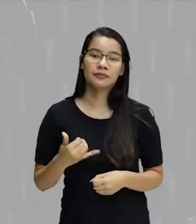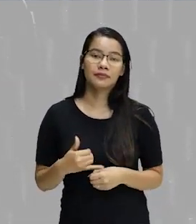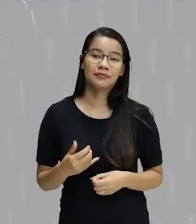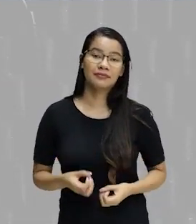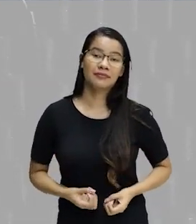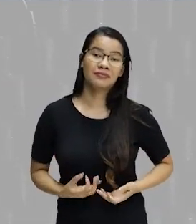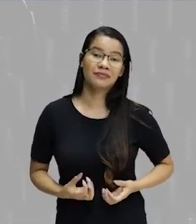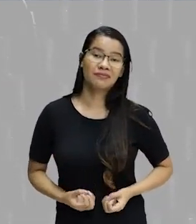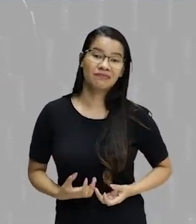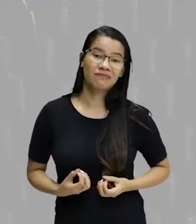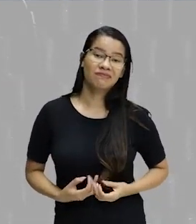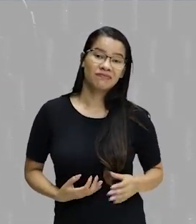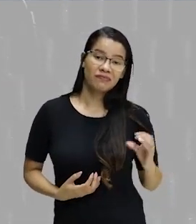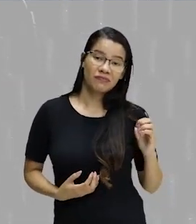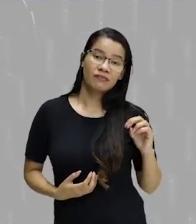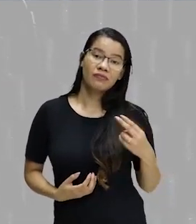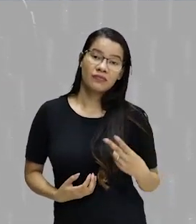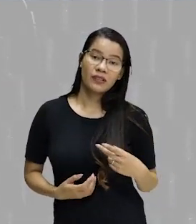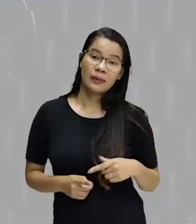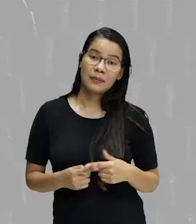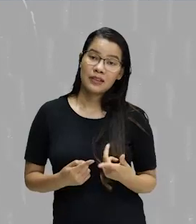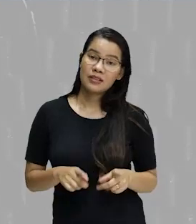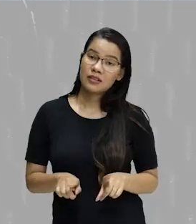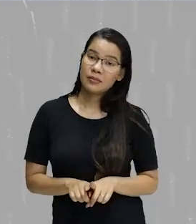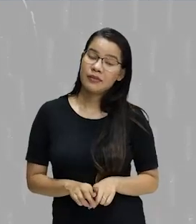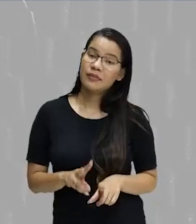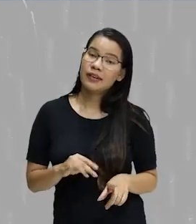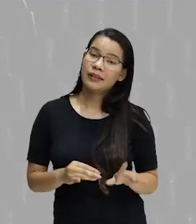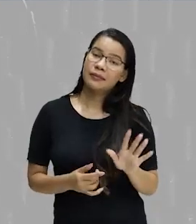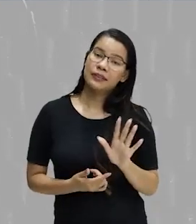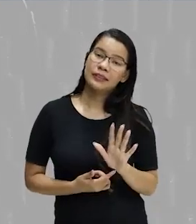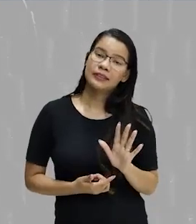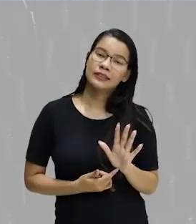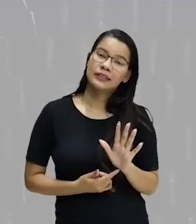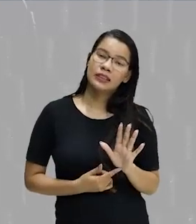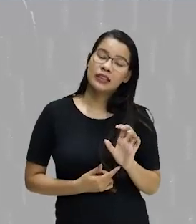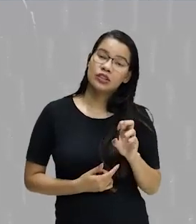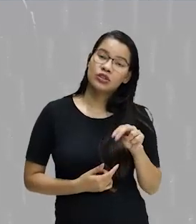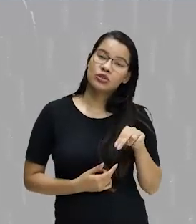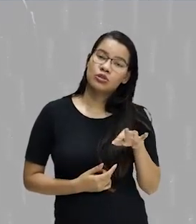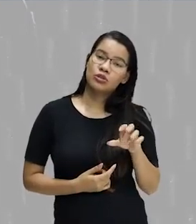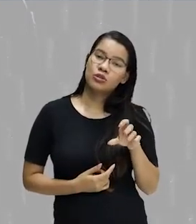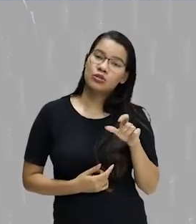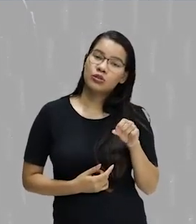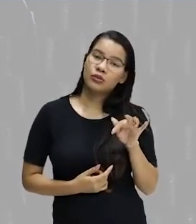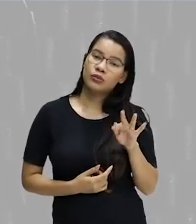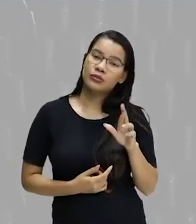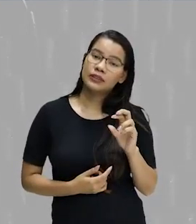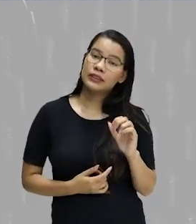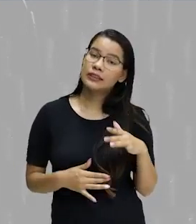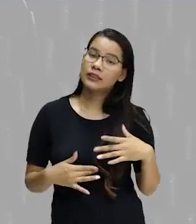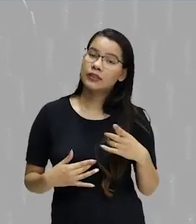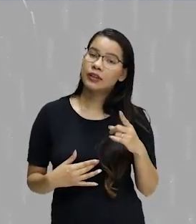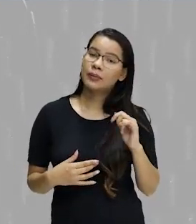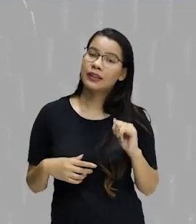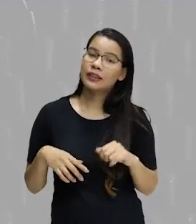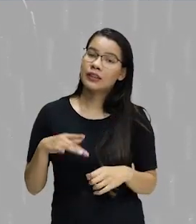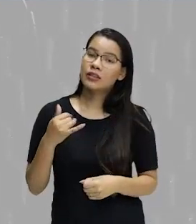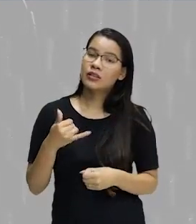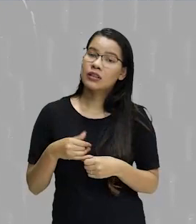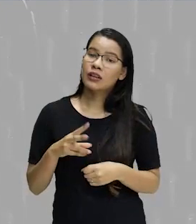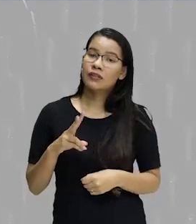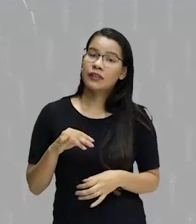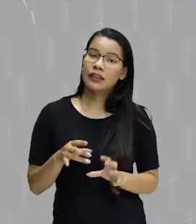muito CO2, mas também a gasolina vai apresentar traços de enxofre. Então, a queima da gasolina também vai